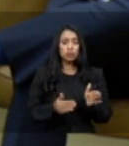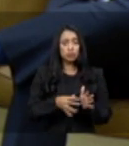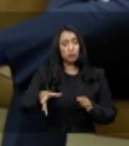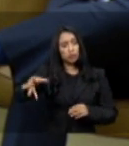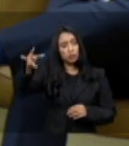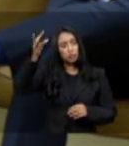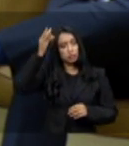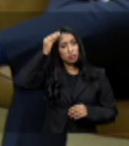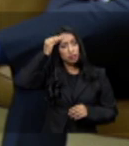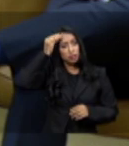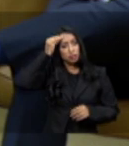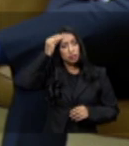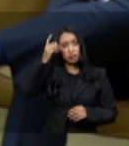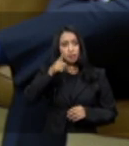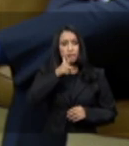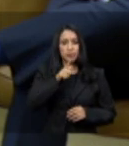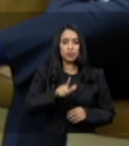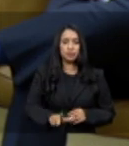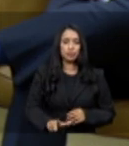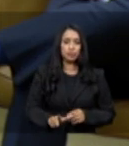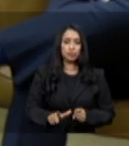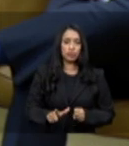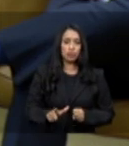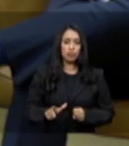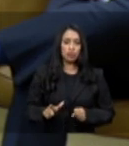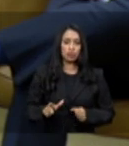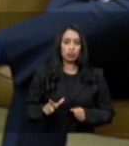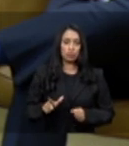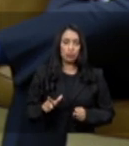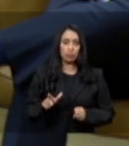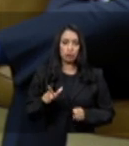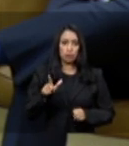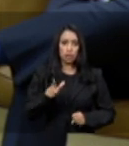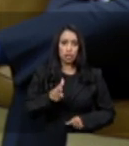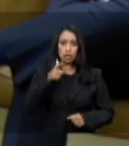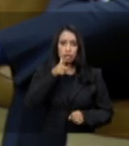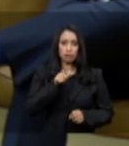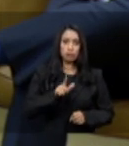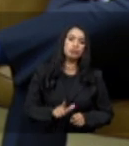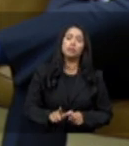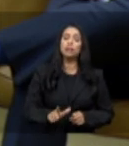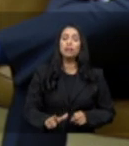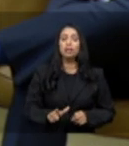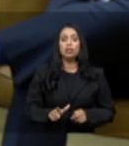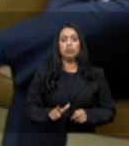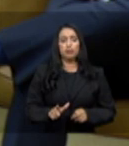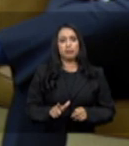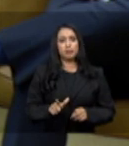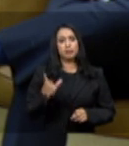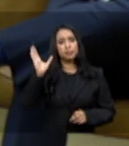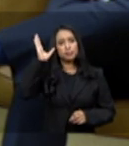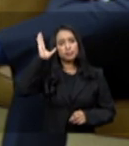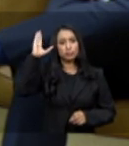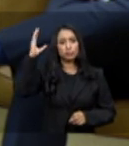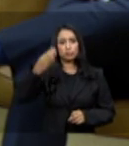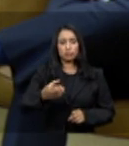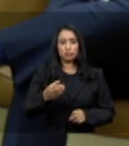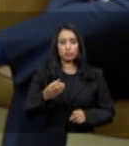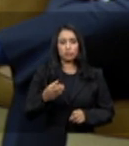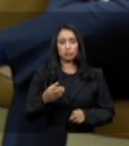compreensão do alcance dessa decisão a compreensão das consequências que advêm desse ato decisório